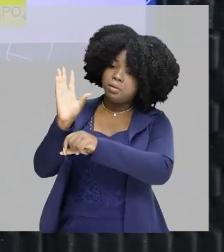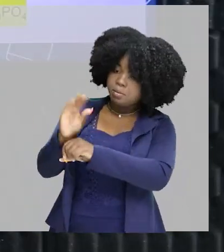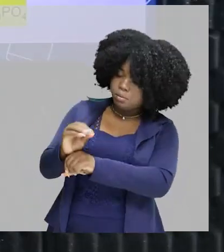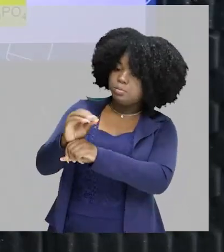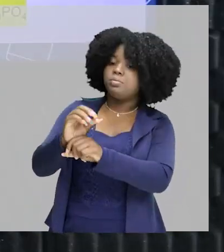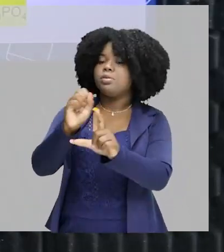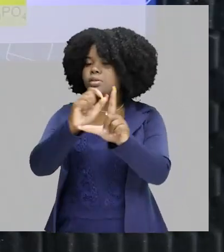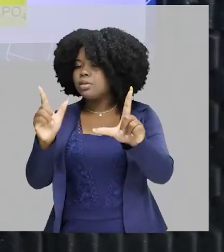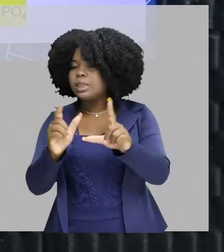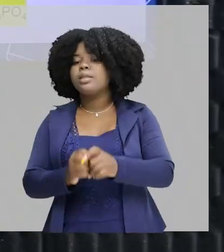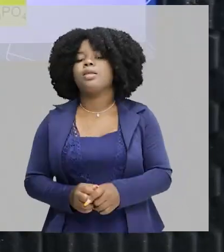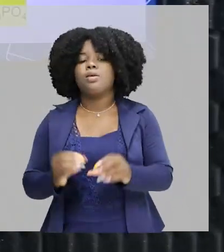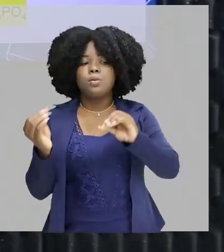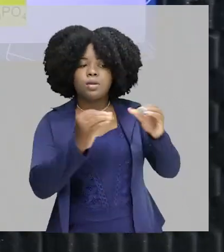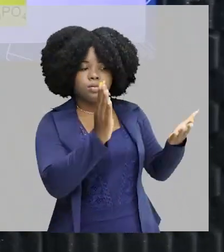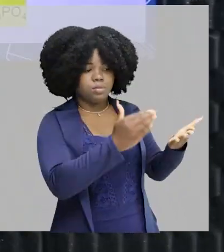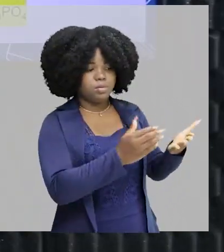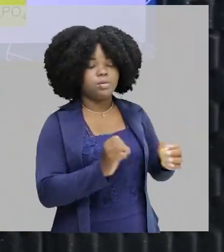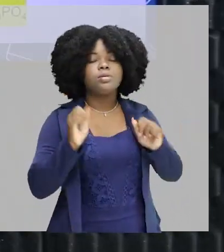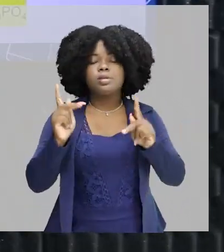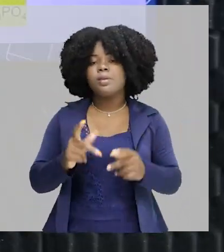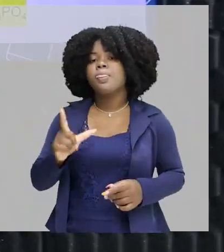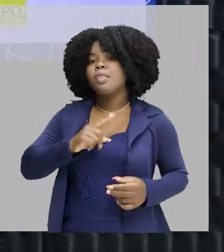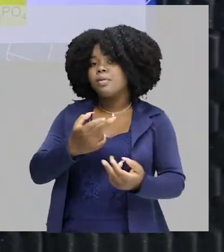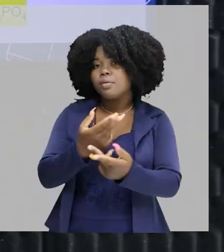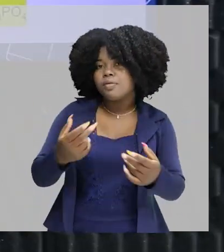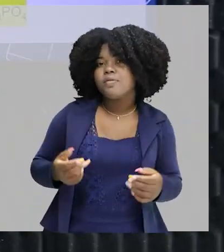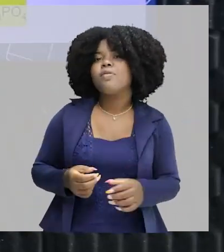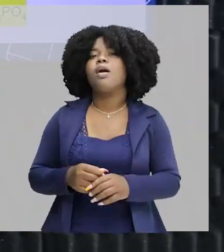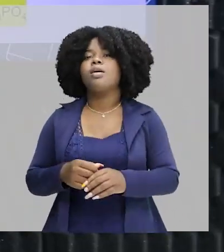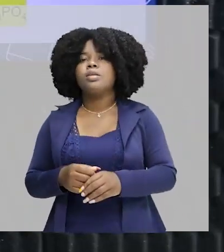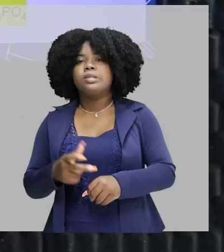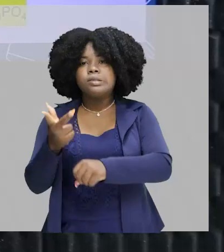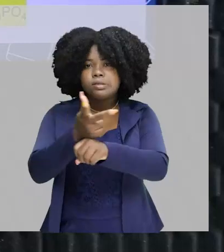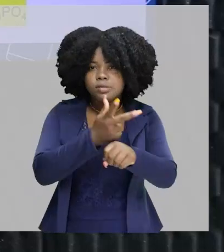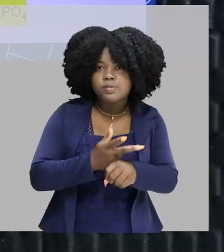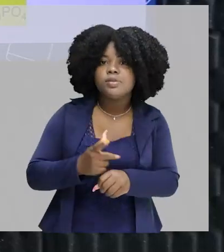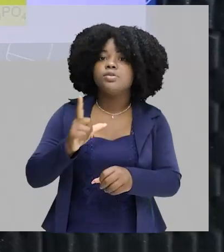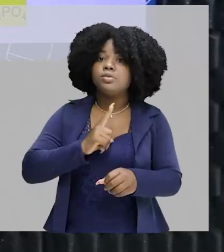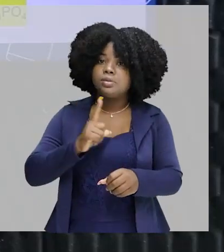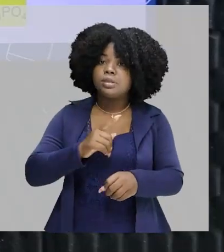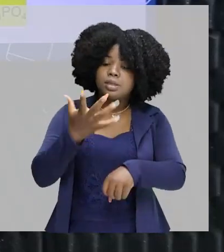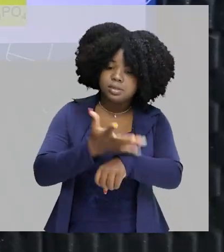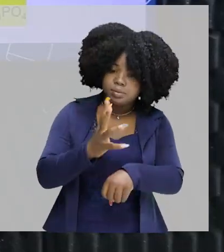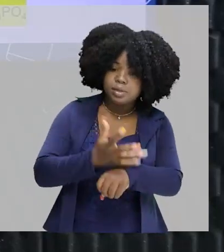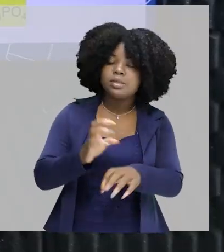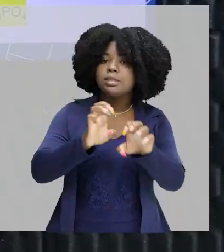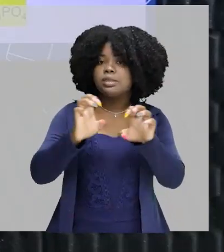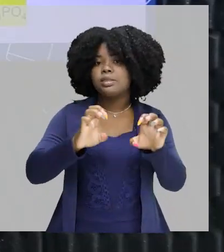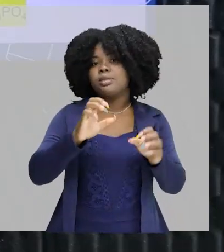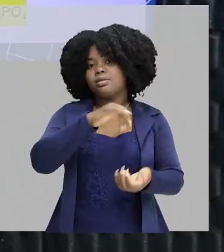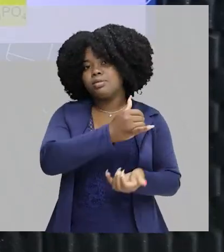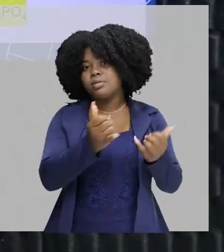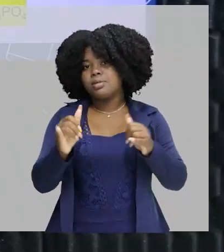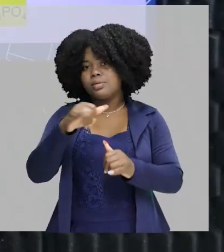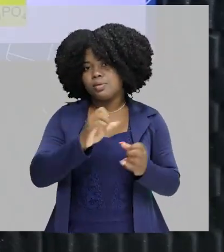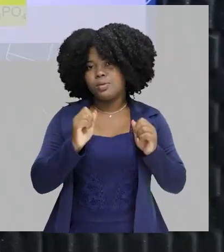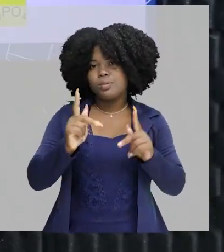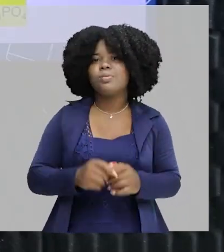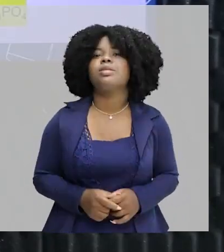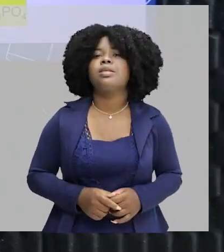esses cálculos em casa. Nós vamos ter muito mais vídeos trabalhando esses casos da estequiometria. Tudo bem? Vou